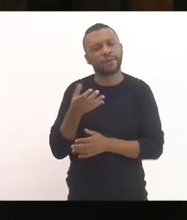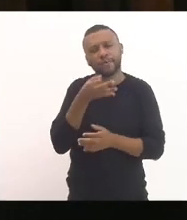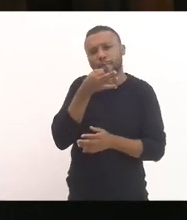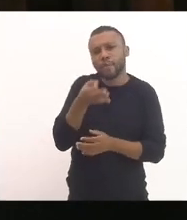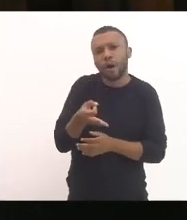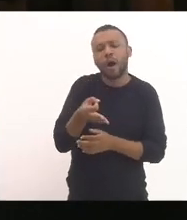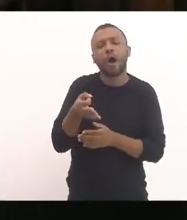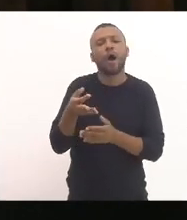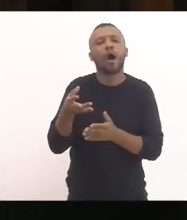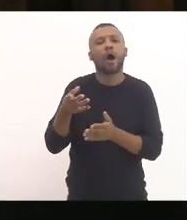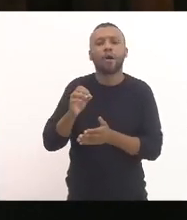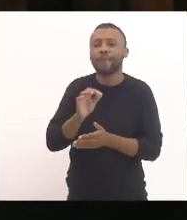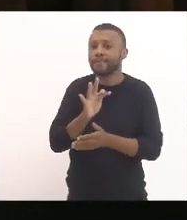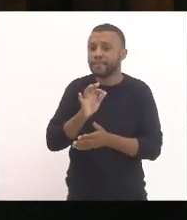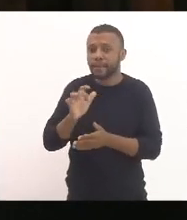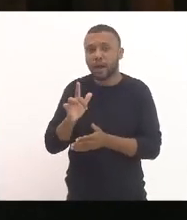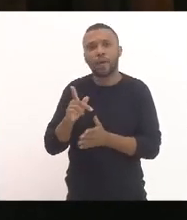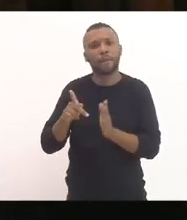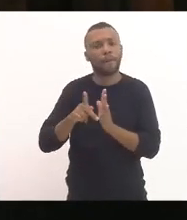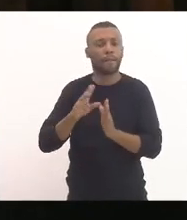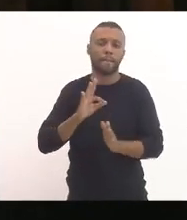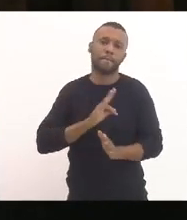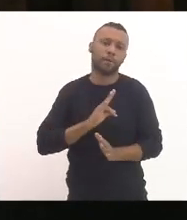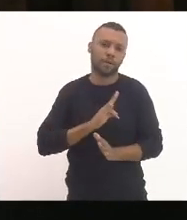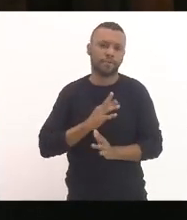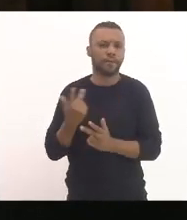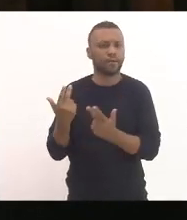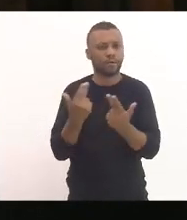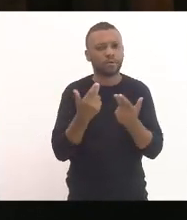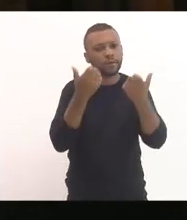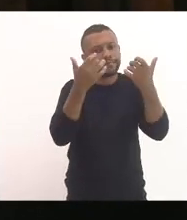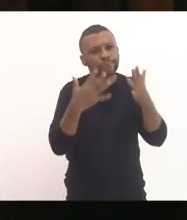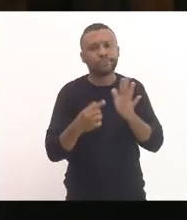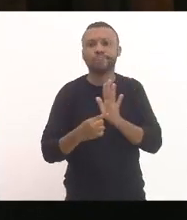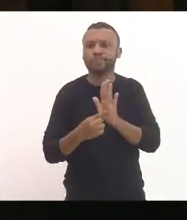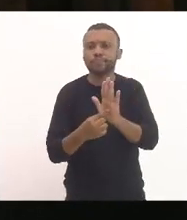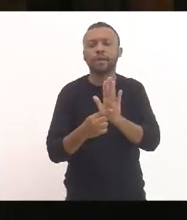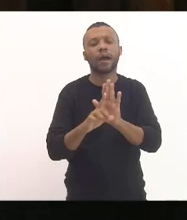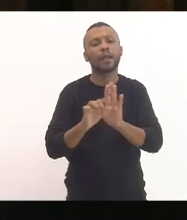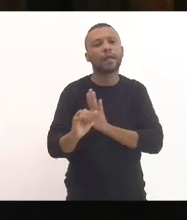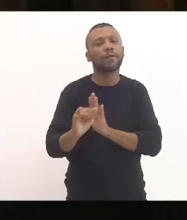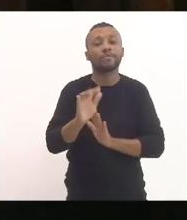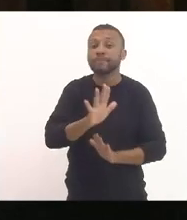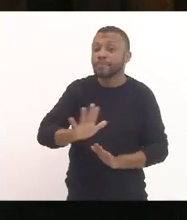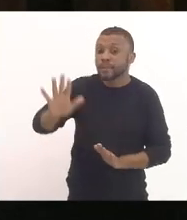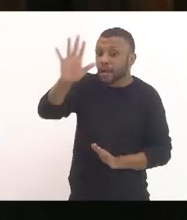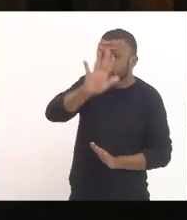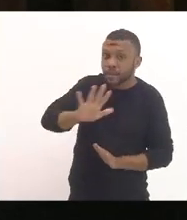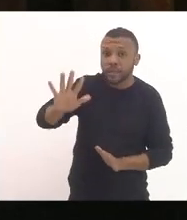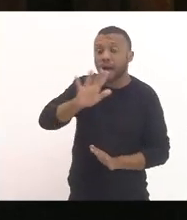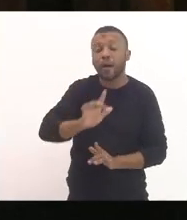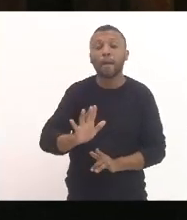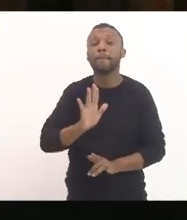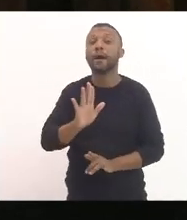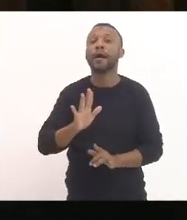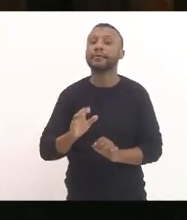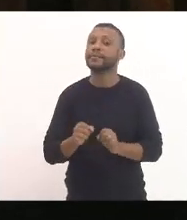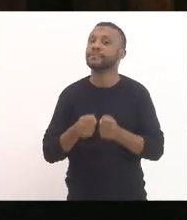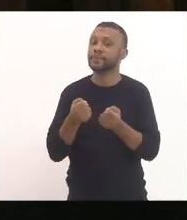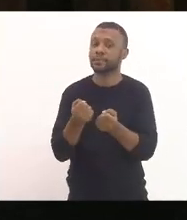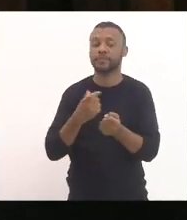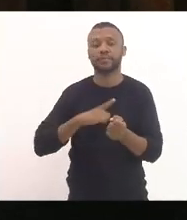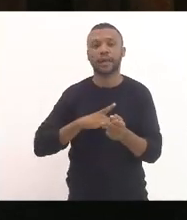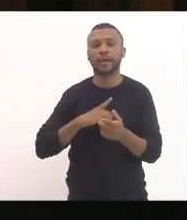oficial de polícia Como está sendo apresentado pela lei orgânica Nacional mas defendemos aqui também que aonde A